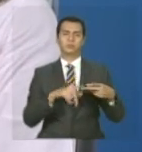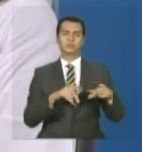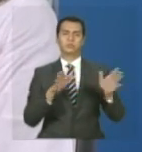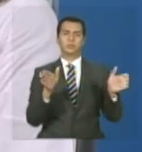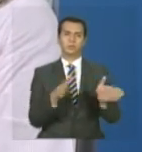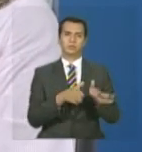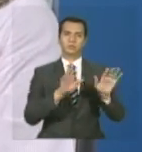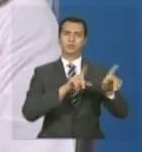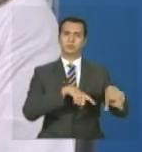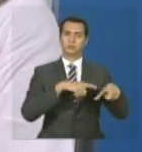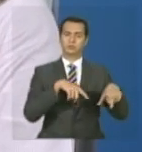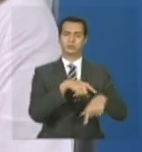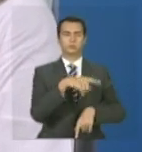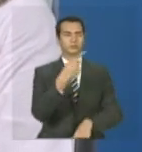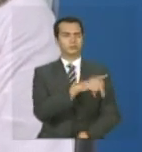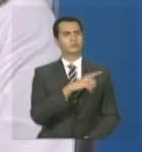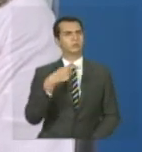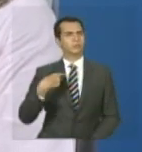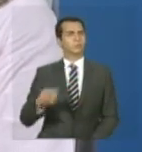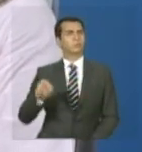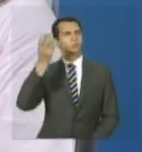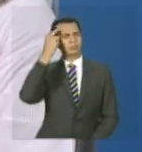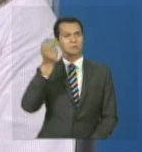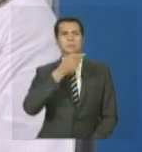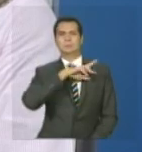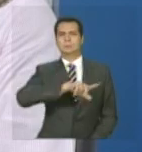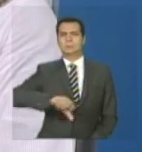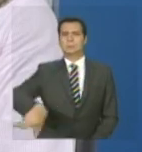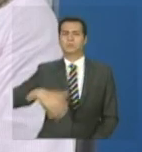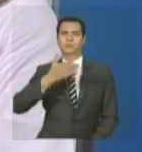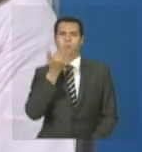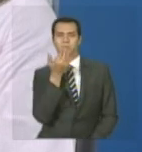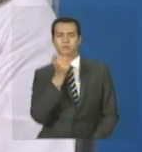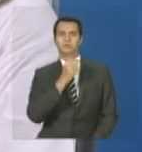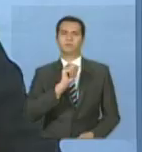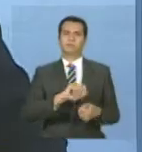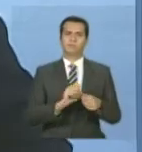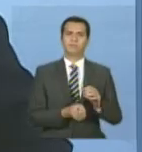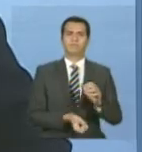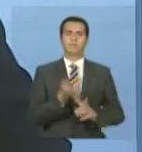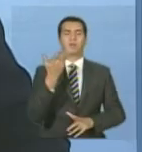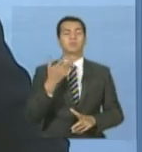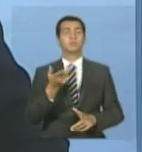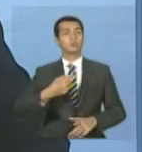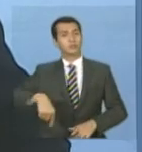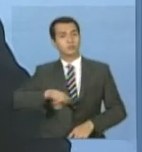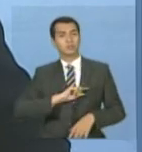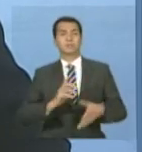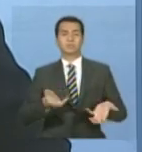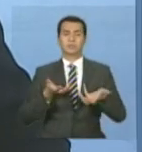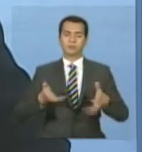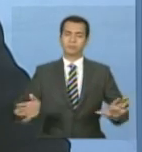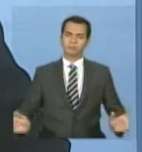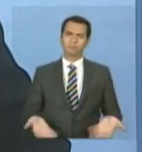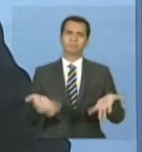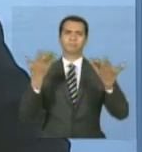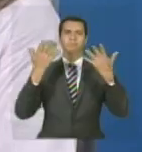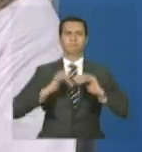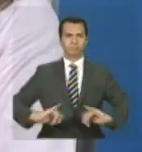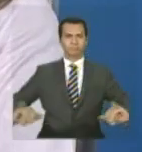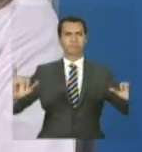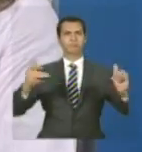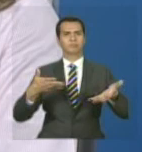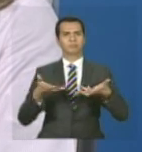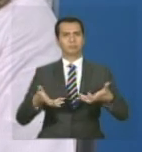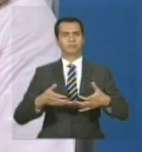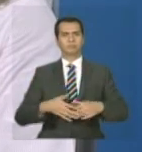tem uma cultura, uma diversidade na cultura de alimentos impressionante. Então, é isso que nós queremos fomentar, é isso que nós